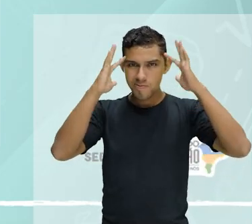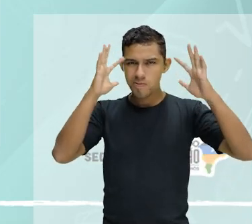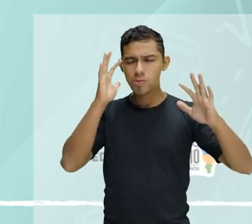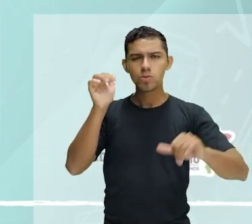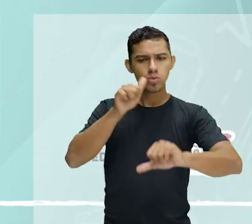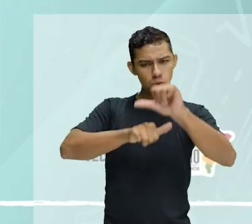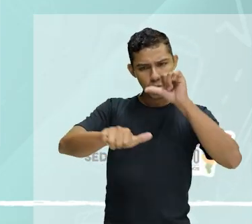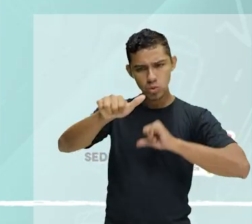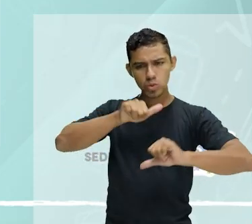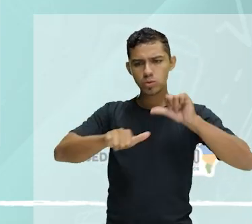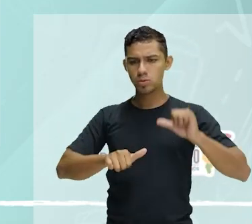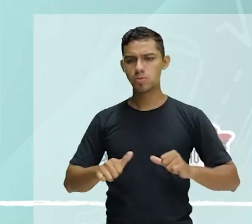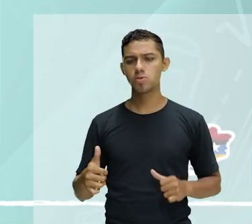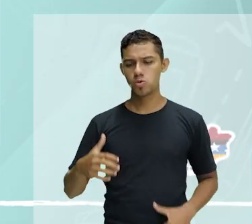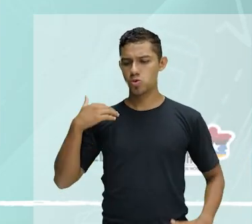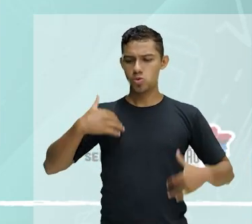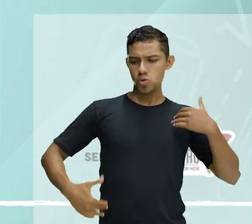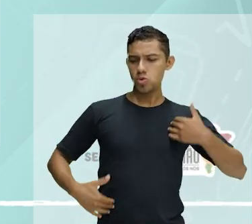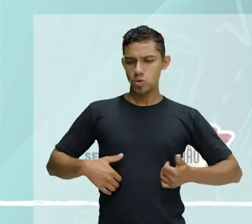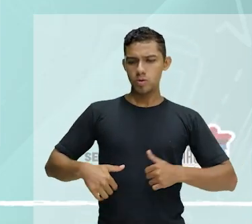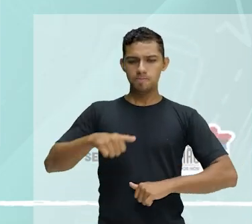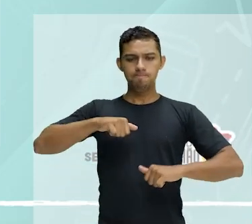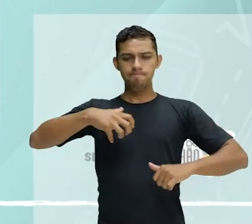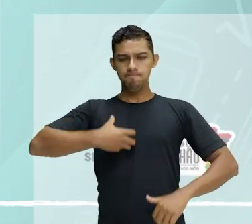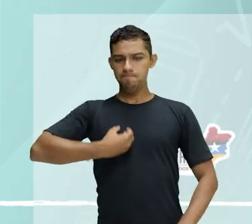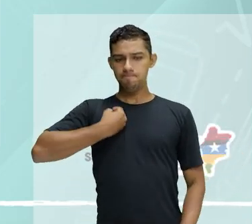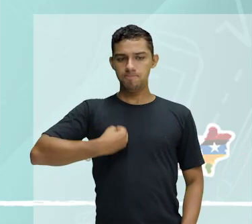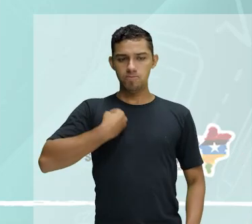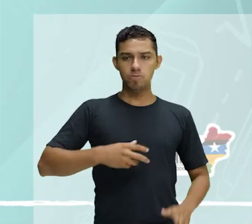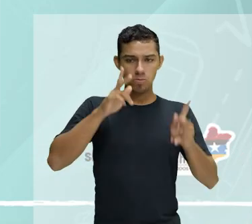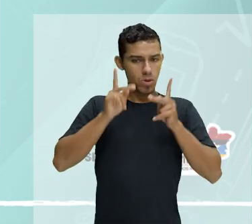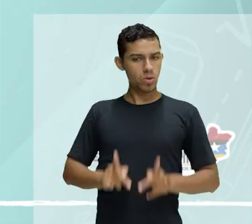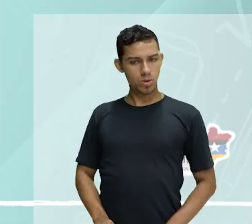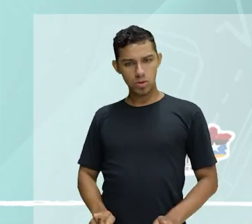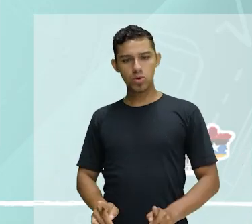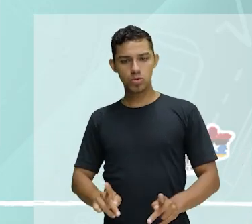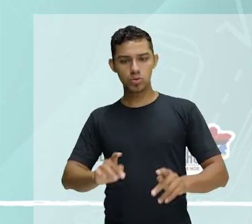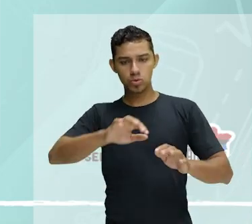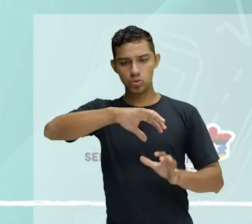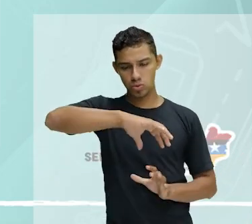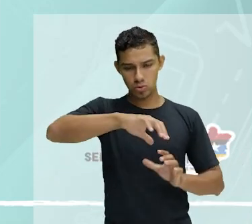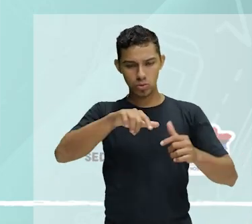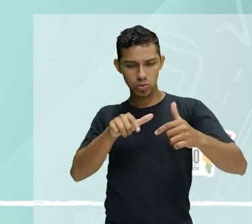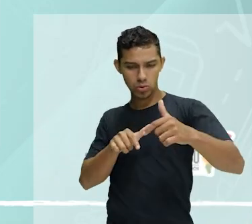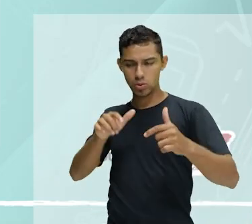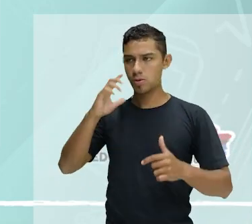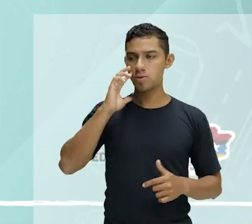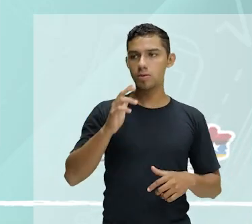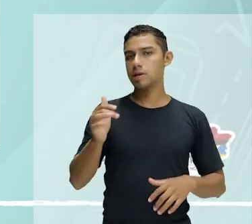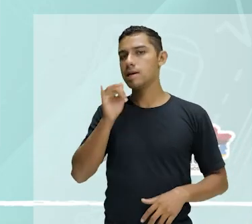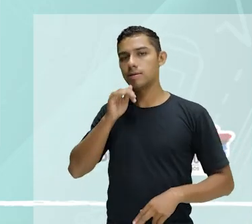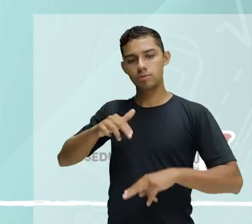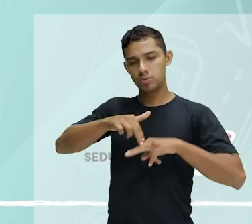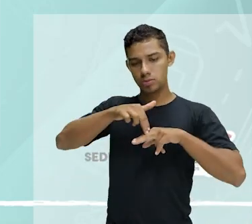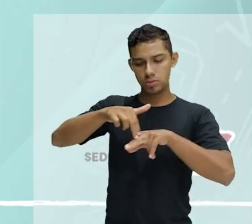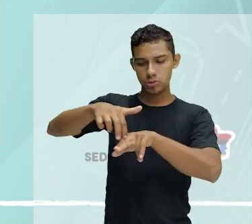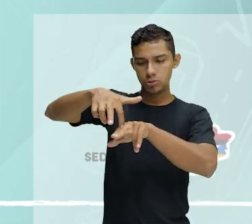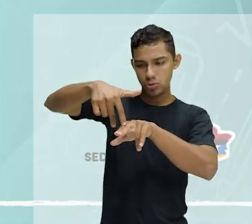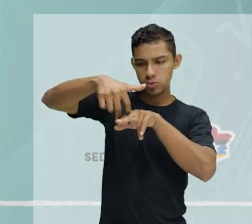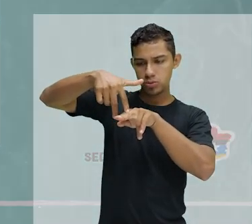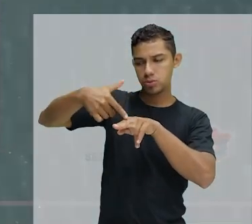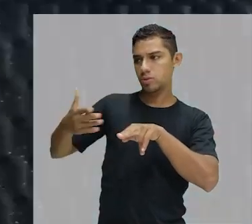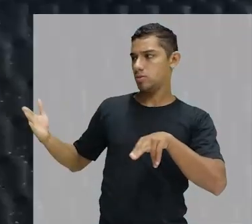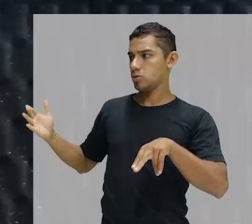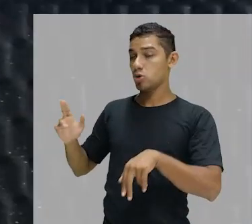e modificar a posição e movimento do corpo no espaço. Está aqui, ó, Raíssa Leal, medalhista de